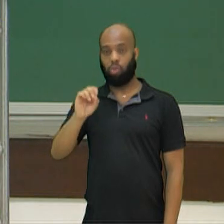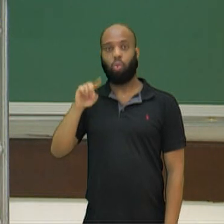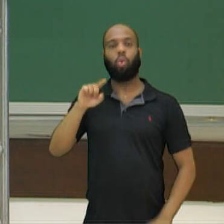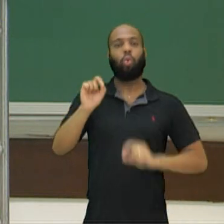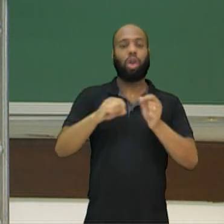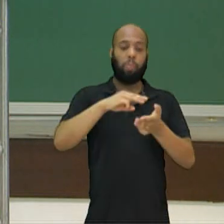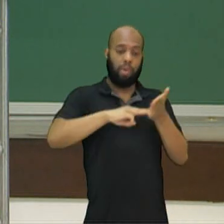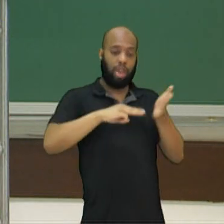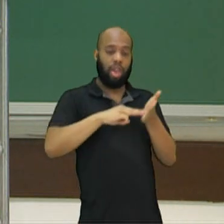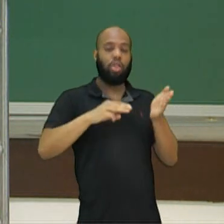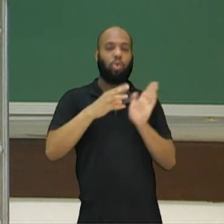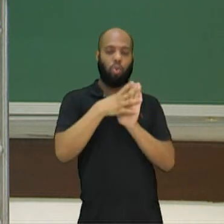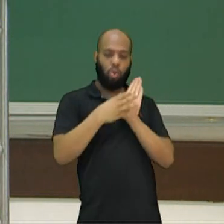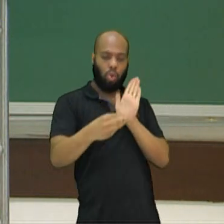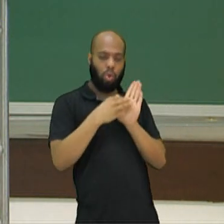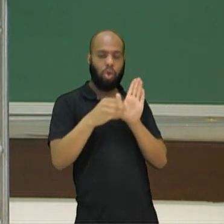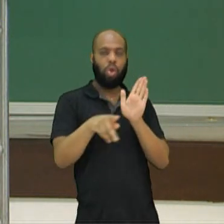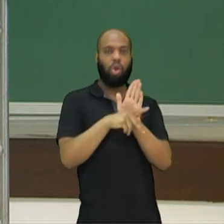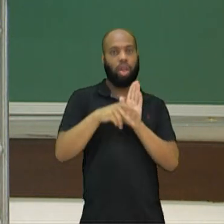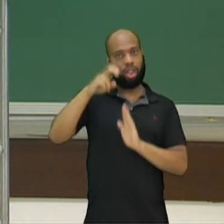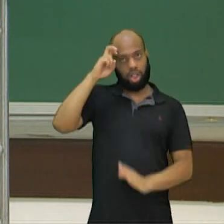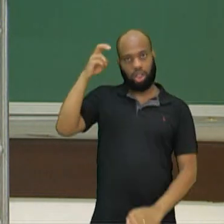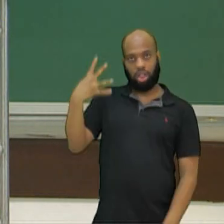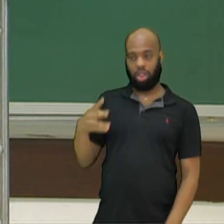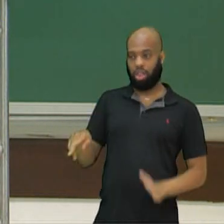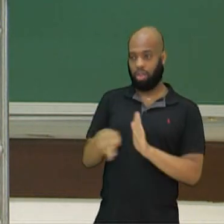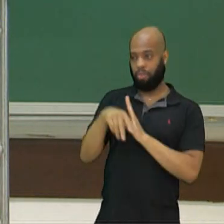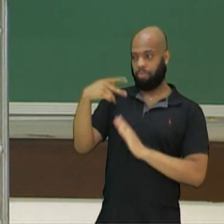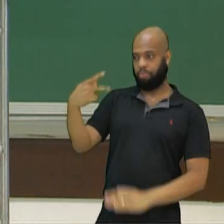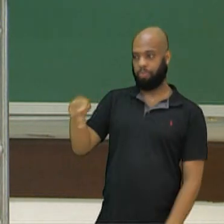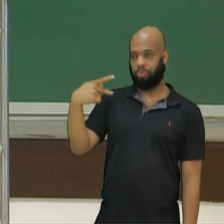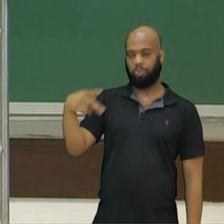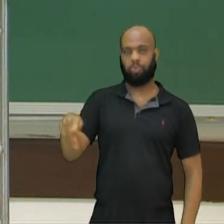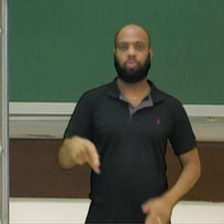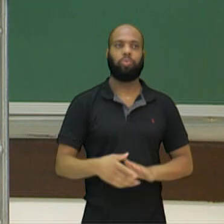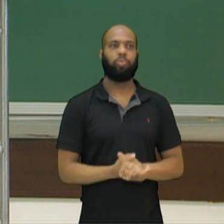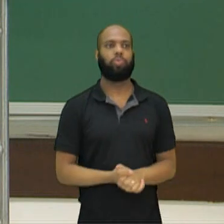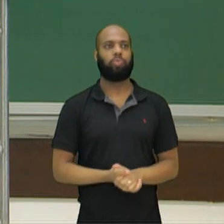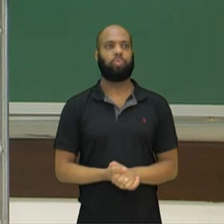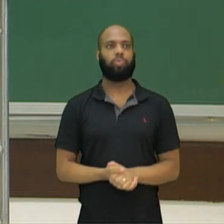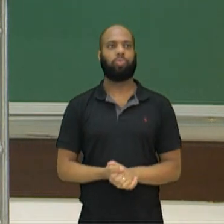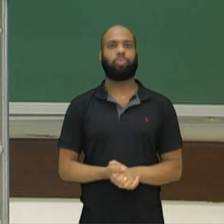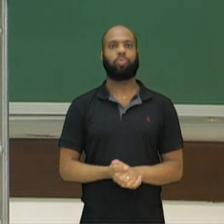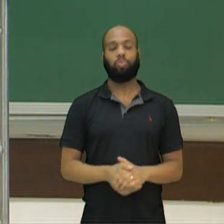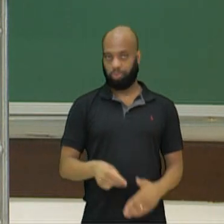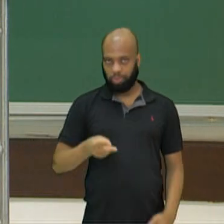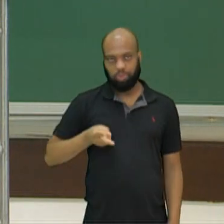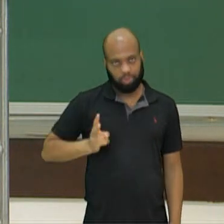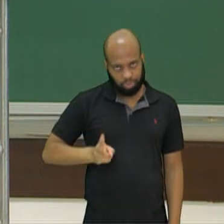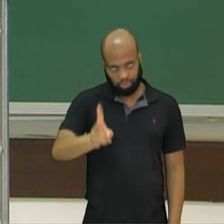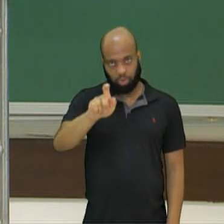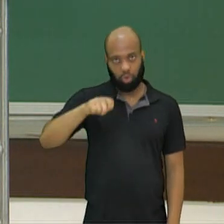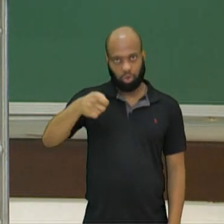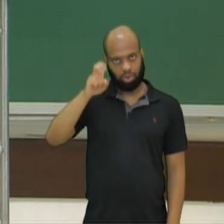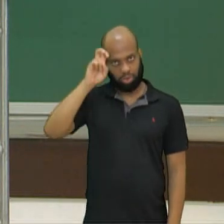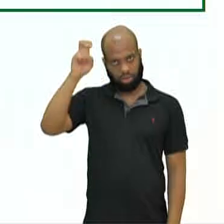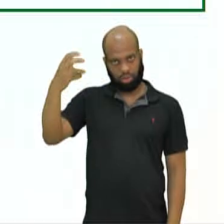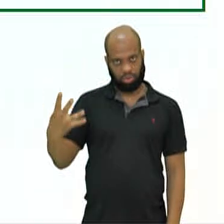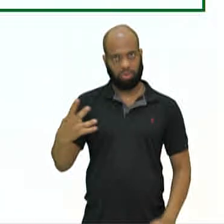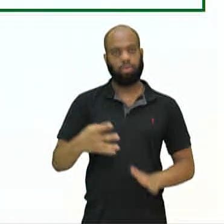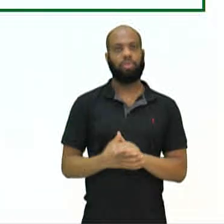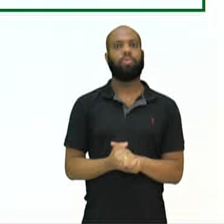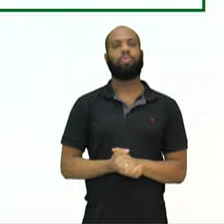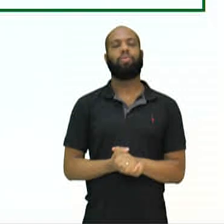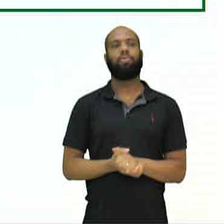pesquisas, no trabalho do Jean Piaget. Seguindo aqui com a explicação sobre o Piaget,